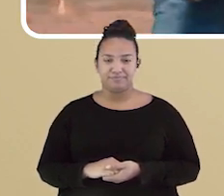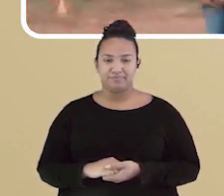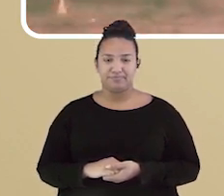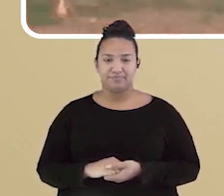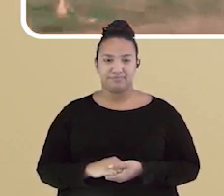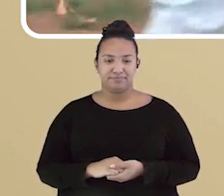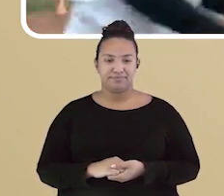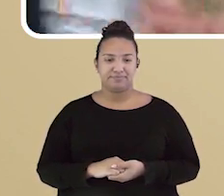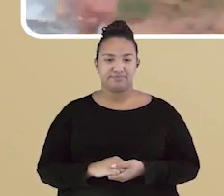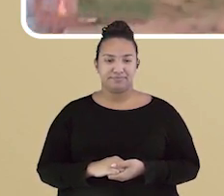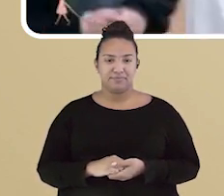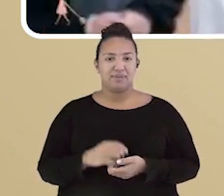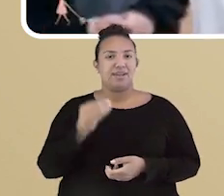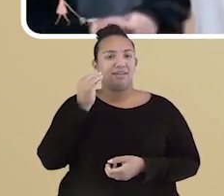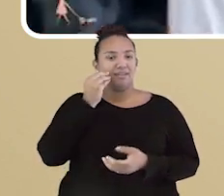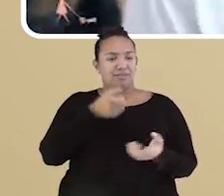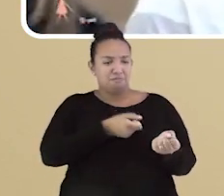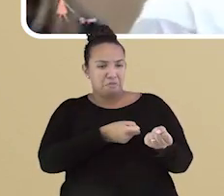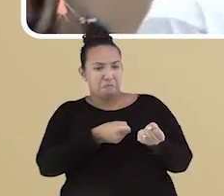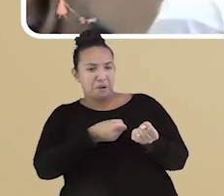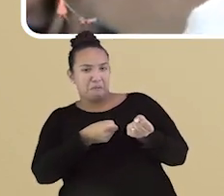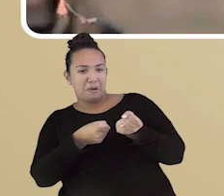Aí a gente puxa e tenta arrancar um pedaço.